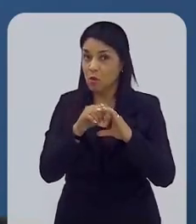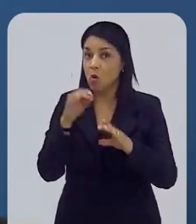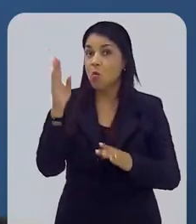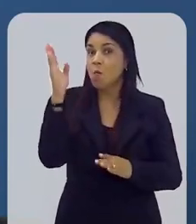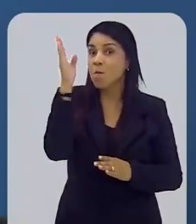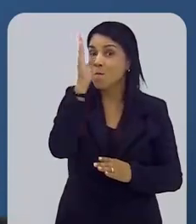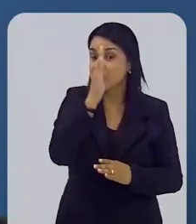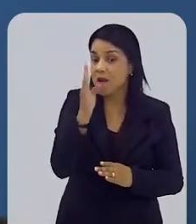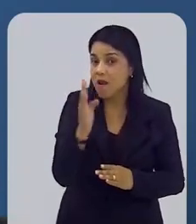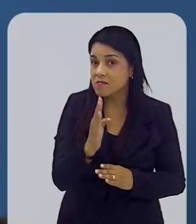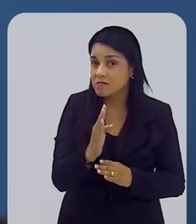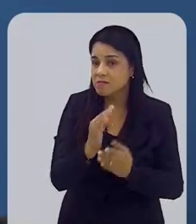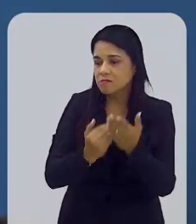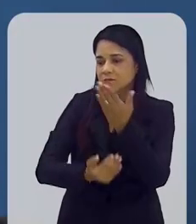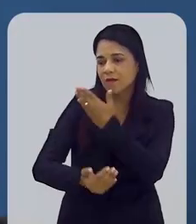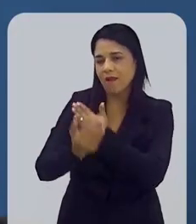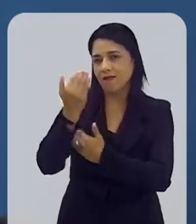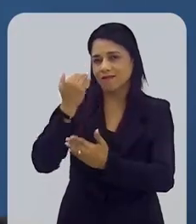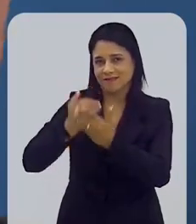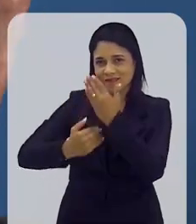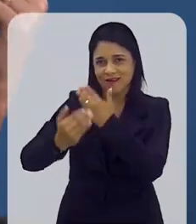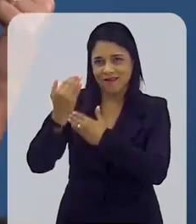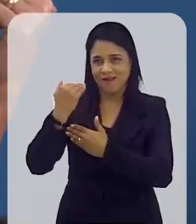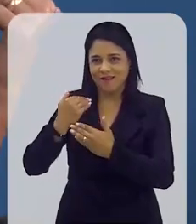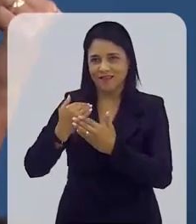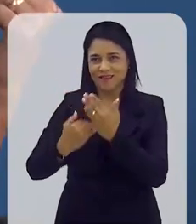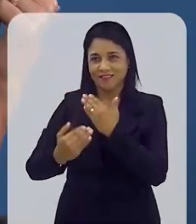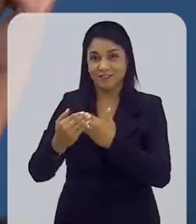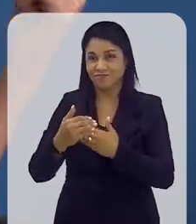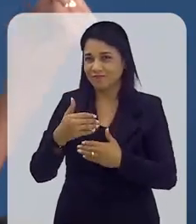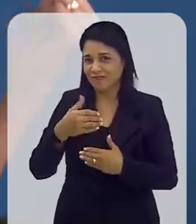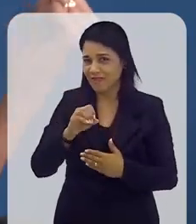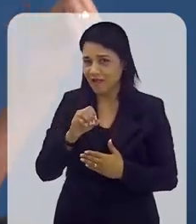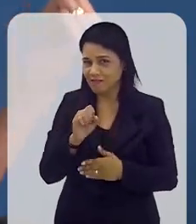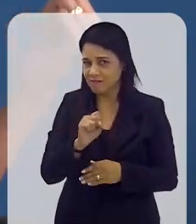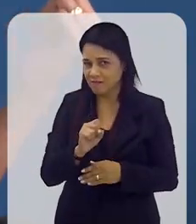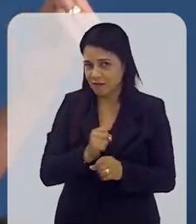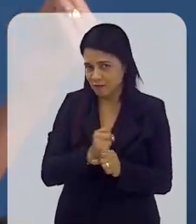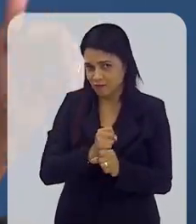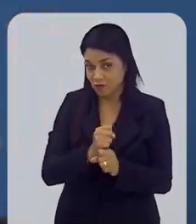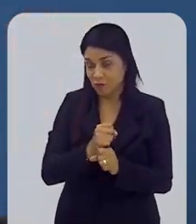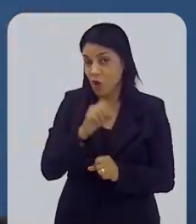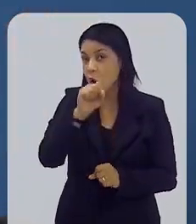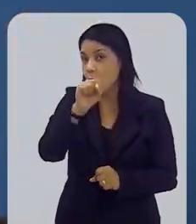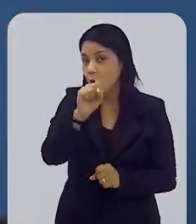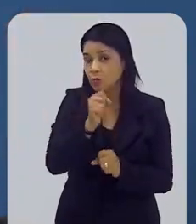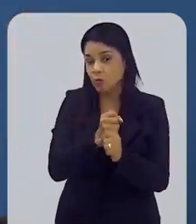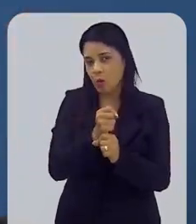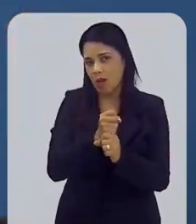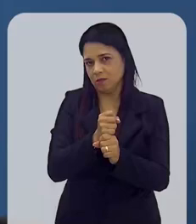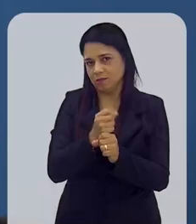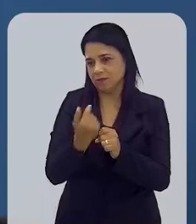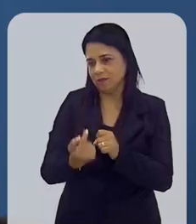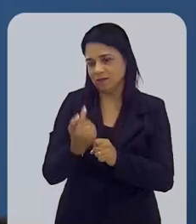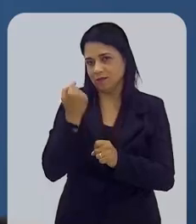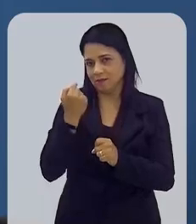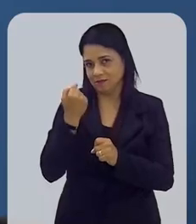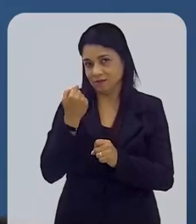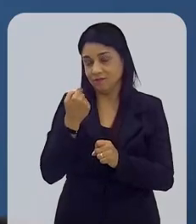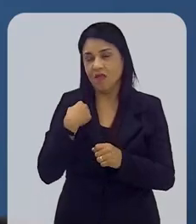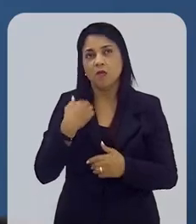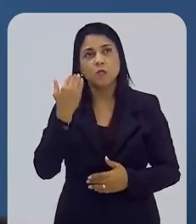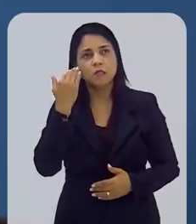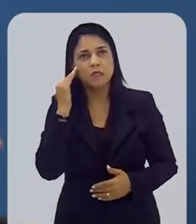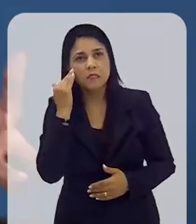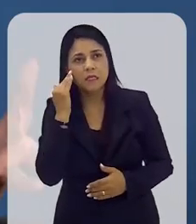um Brasil de uma época. Que a gente está falando de uma época, a gente não está falando de mais de 10 anos, estou falando há 8 anos atrás, há muito pouco tempo. E até eu